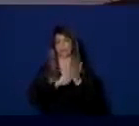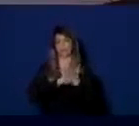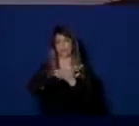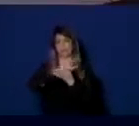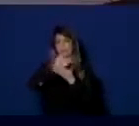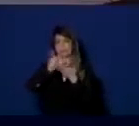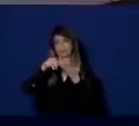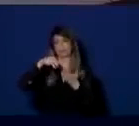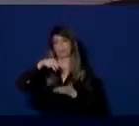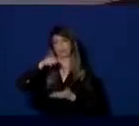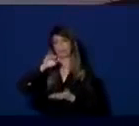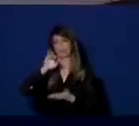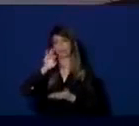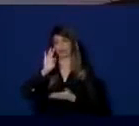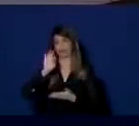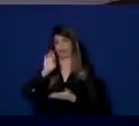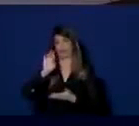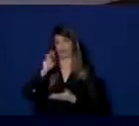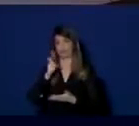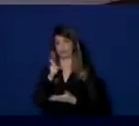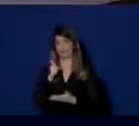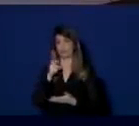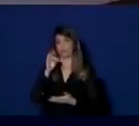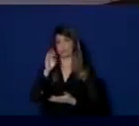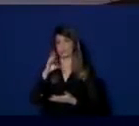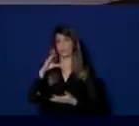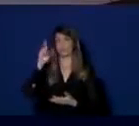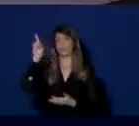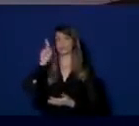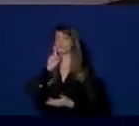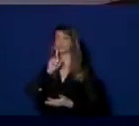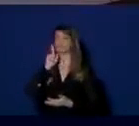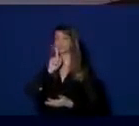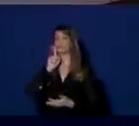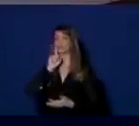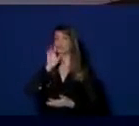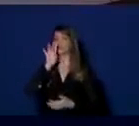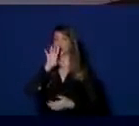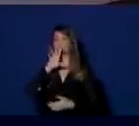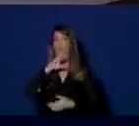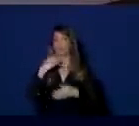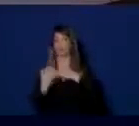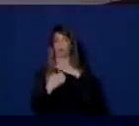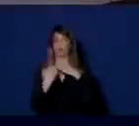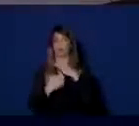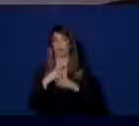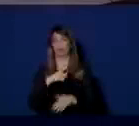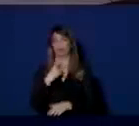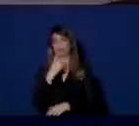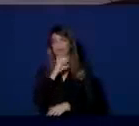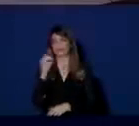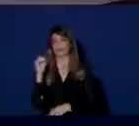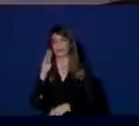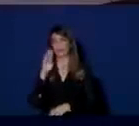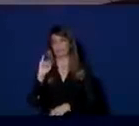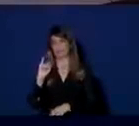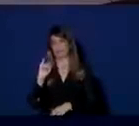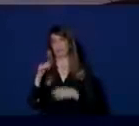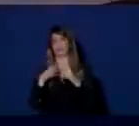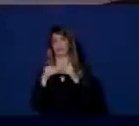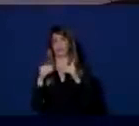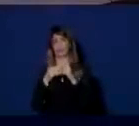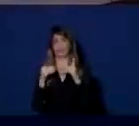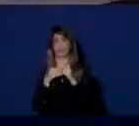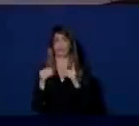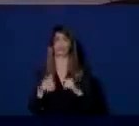aspas, mid-techs, companhias mid-techs de tech aqui nos Estados Unidos, é só a companhia que tem $100 bilhões de market cap, nossa, isso é